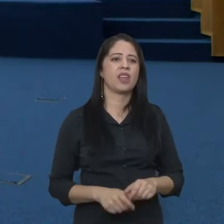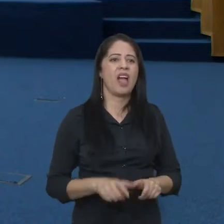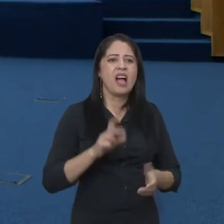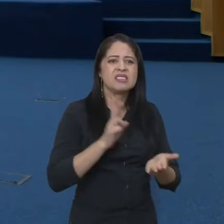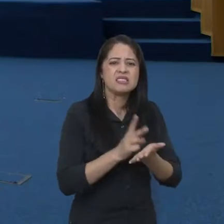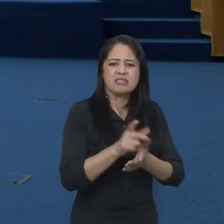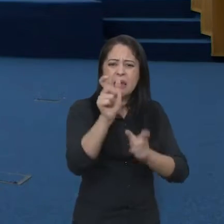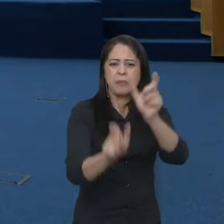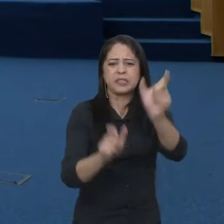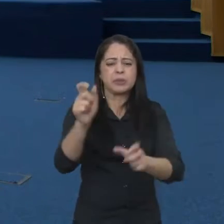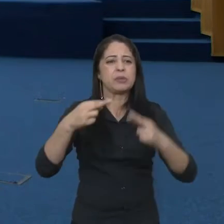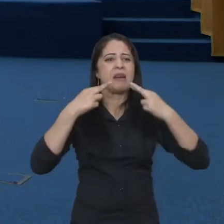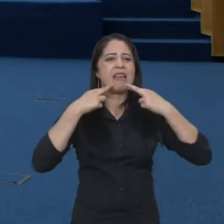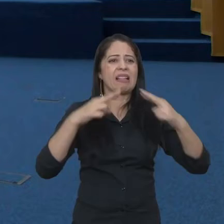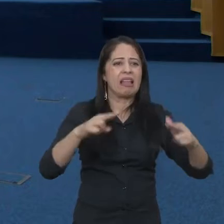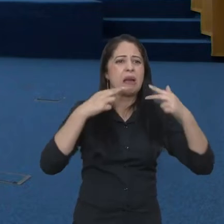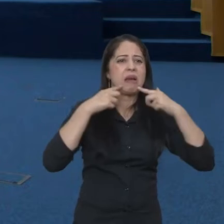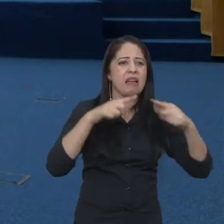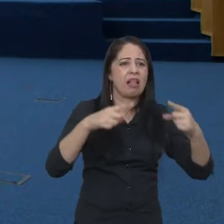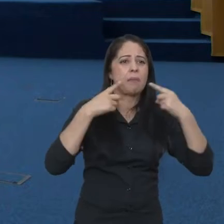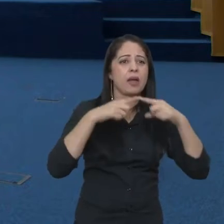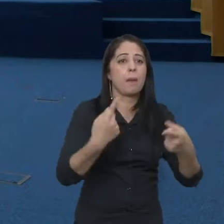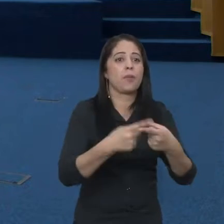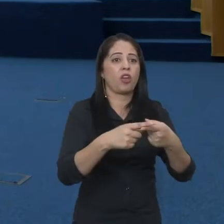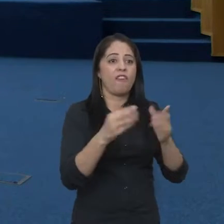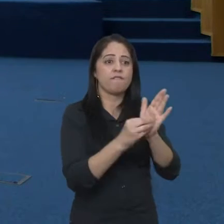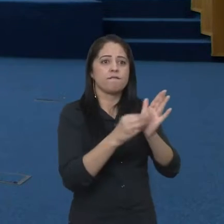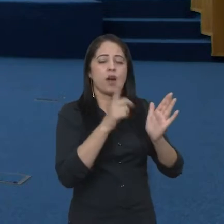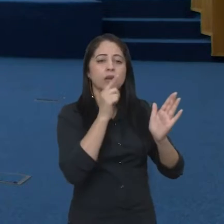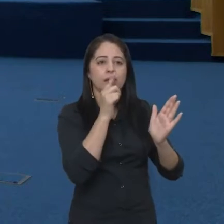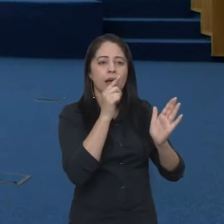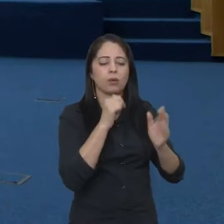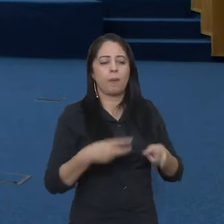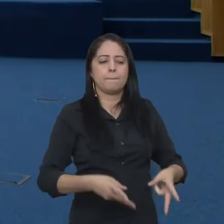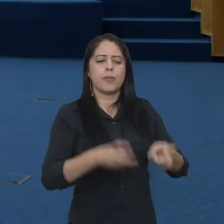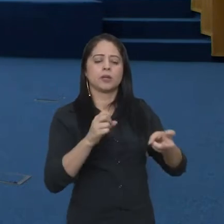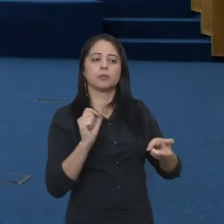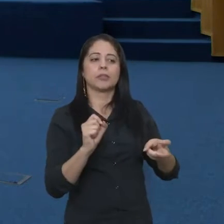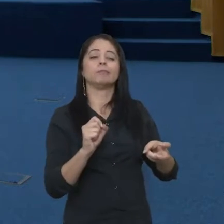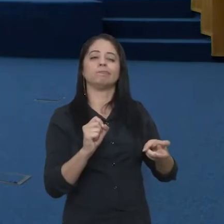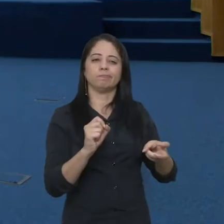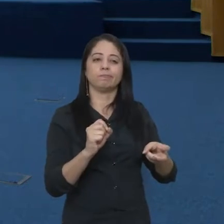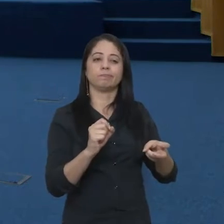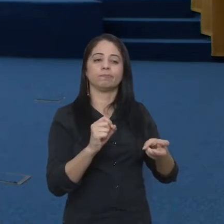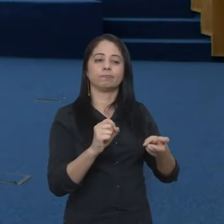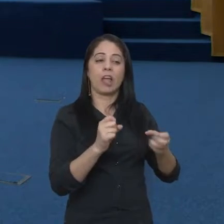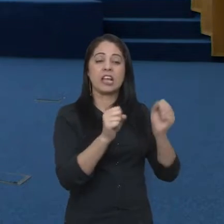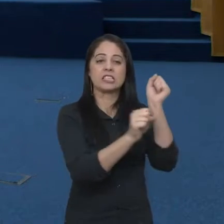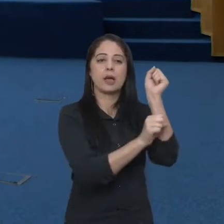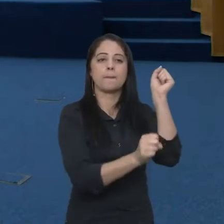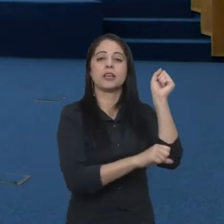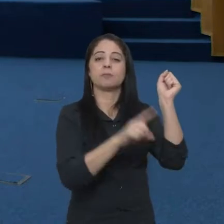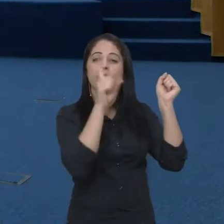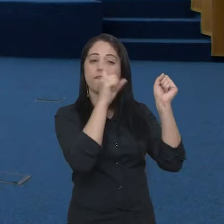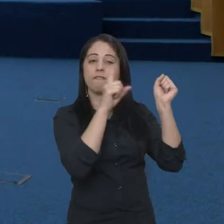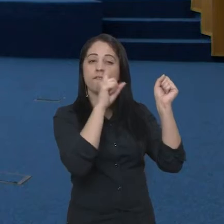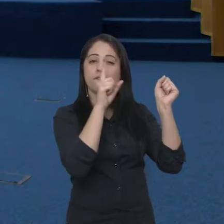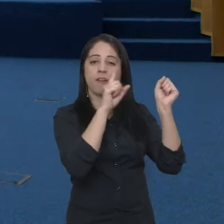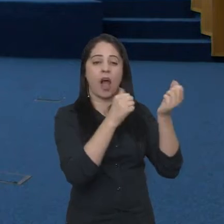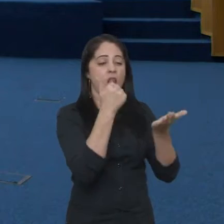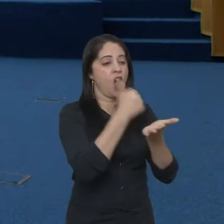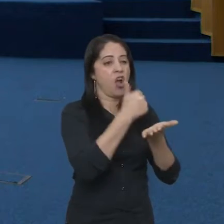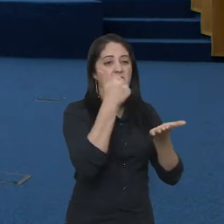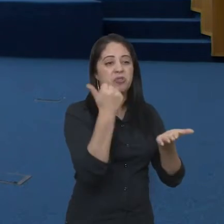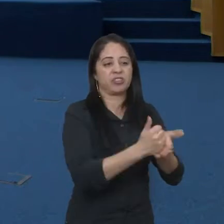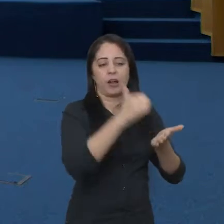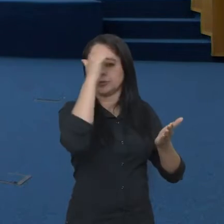morador de São José reclamar da falta de água, a gente percebe que o contrato não está sendo cumprido, tá certo? Então, a